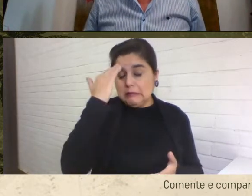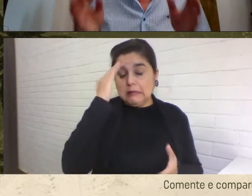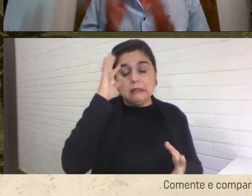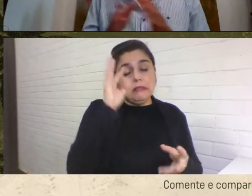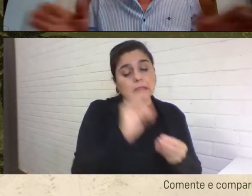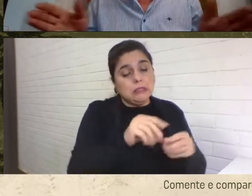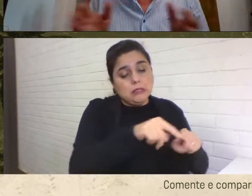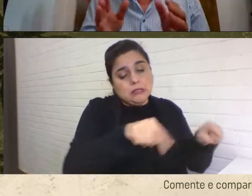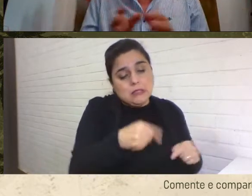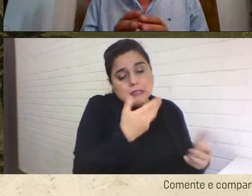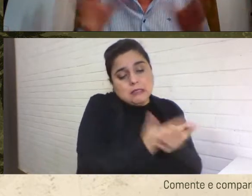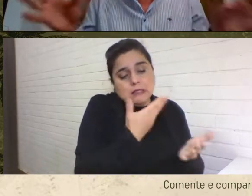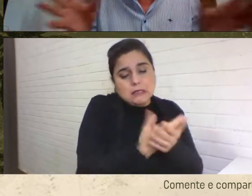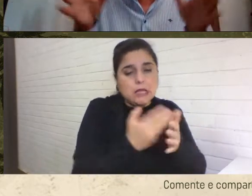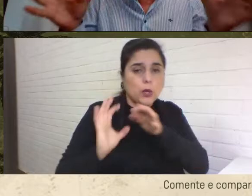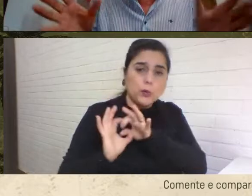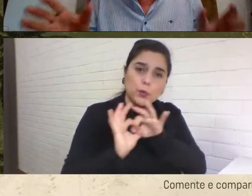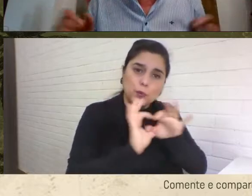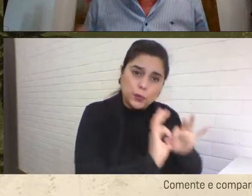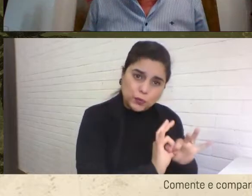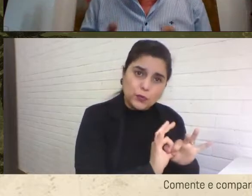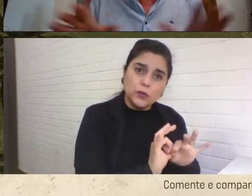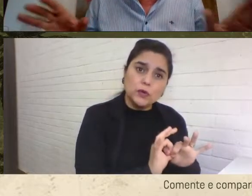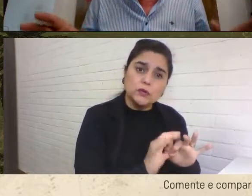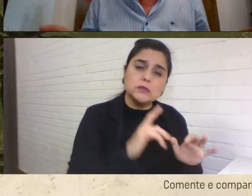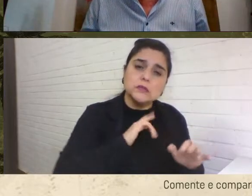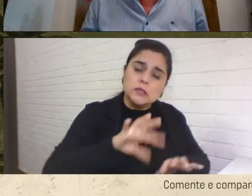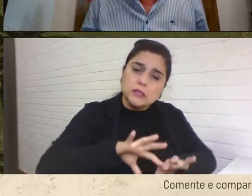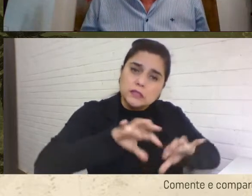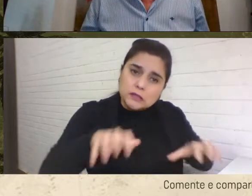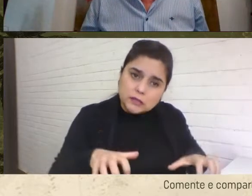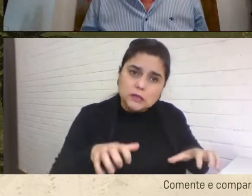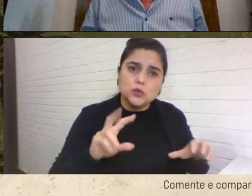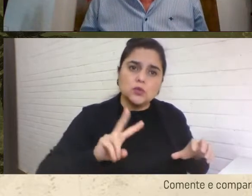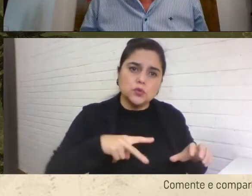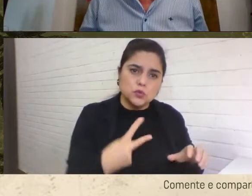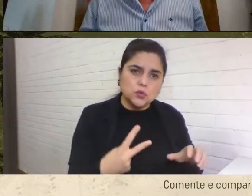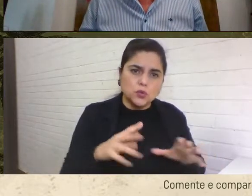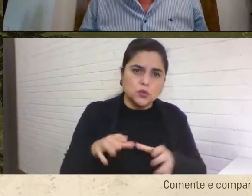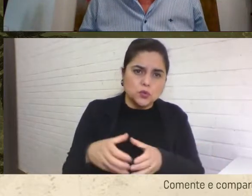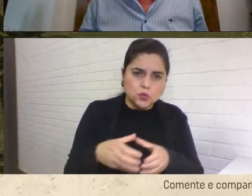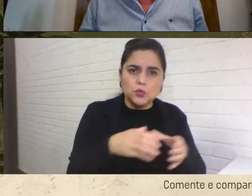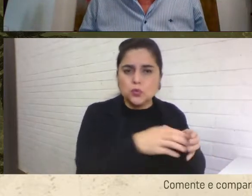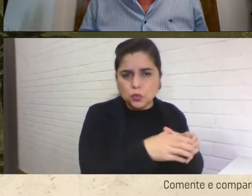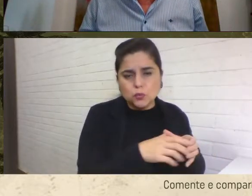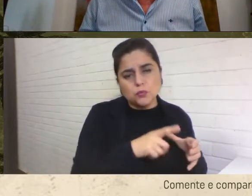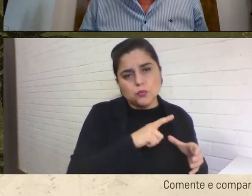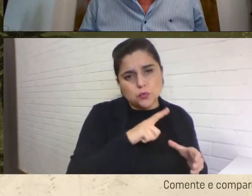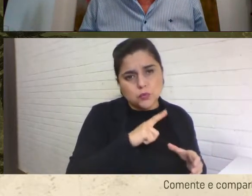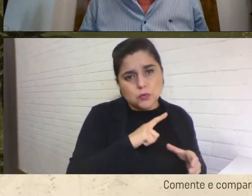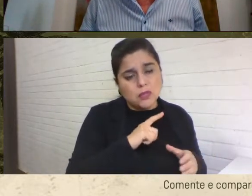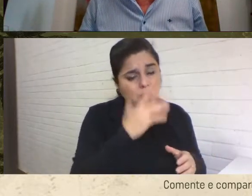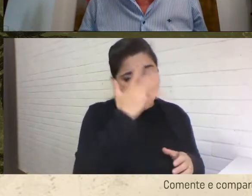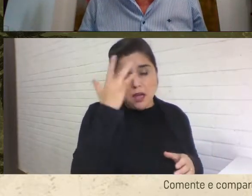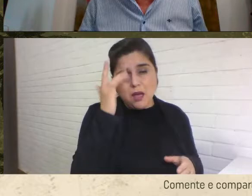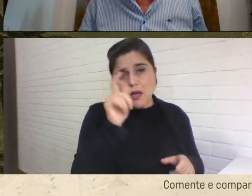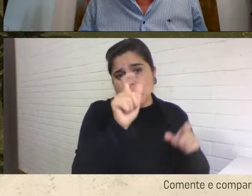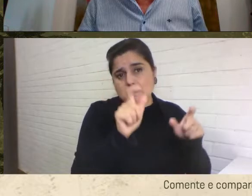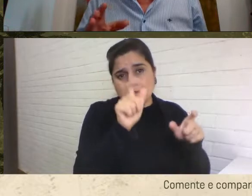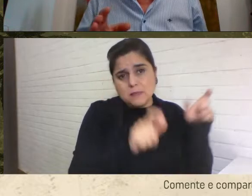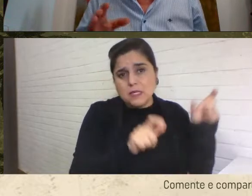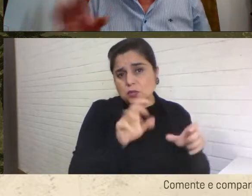o estabelecimento de 2 equipas, 2 grupos, e as pessoas vão fazendo escolhas mais ou